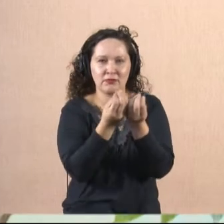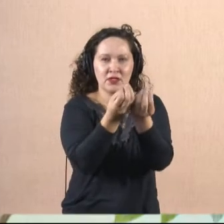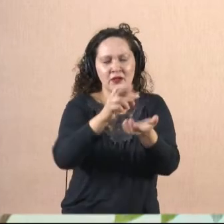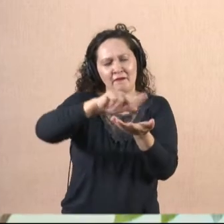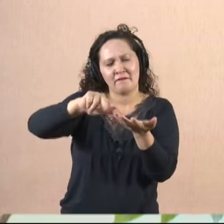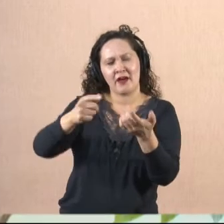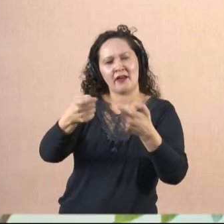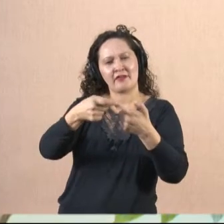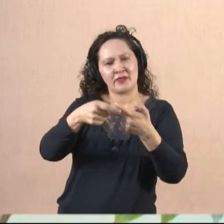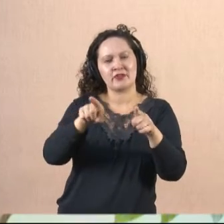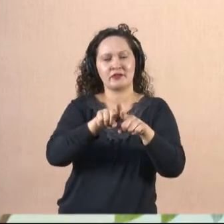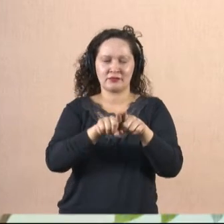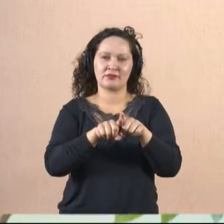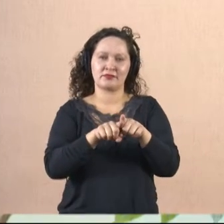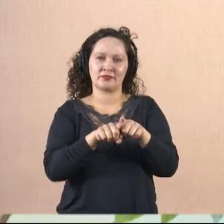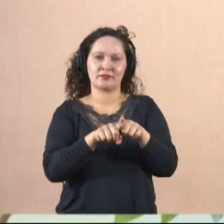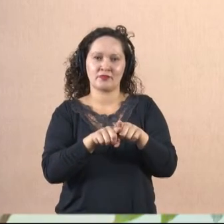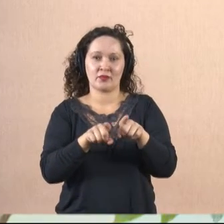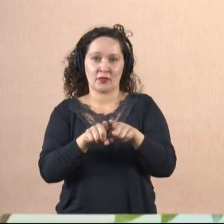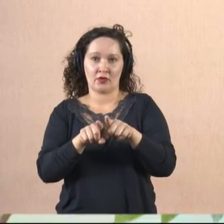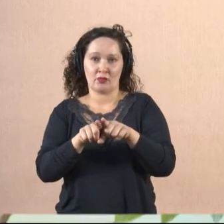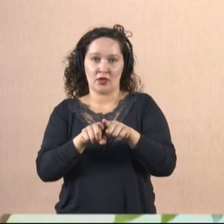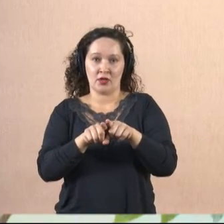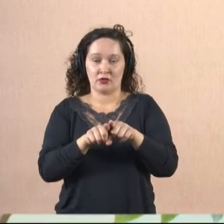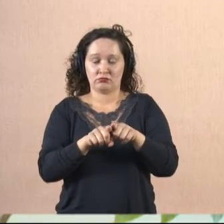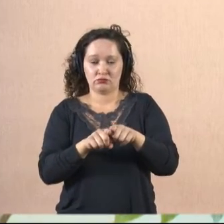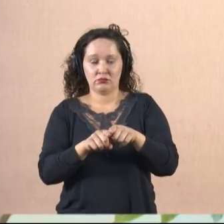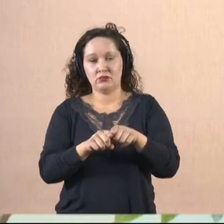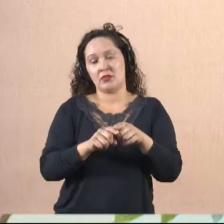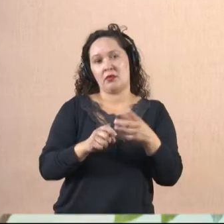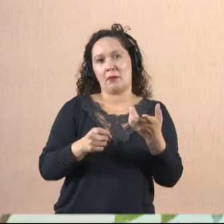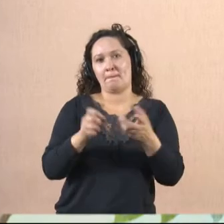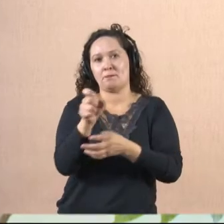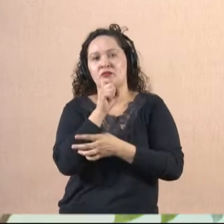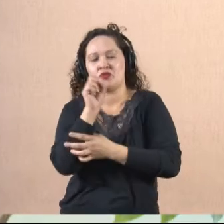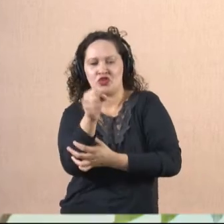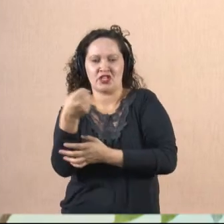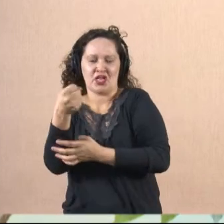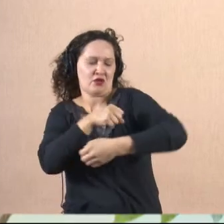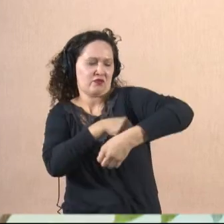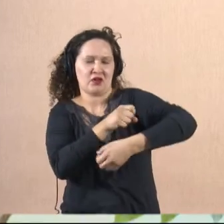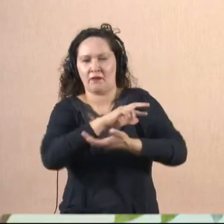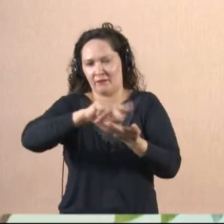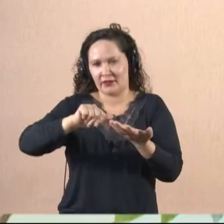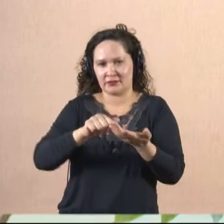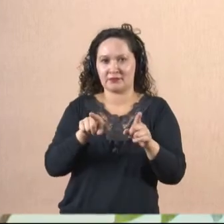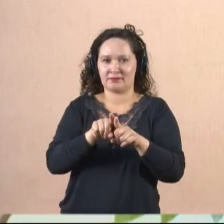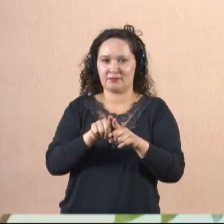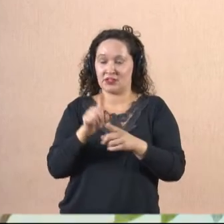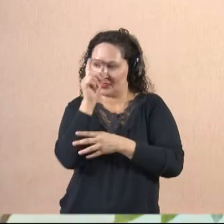itens médicos eclusiva os eletrodomésticos e falando da uma